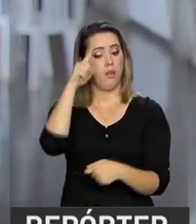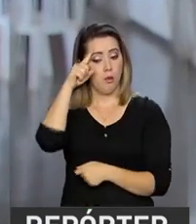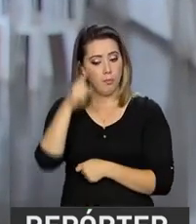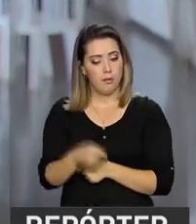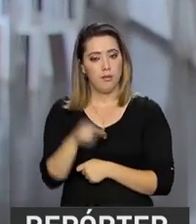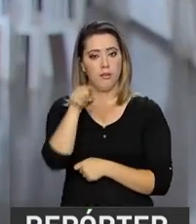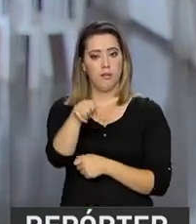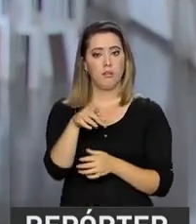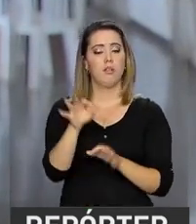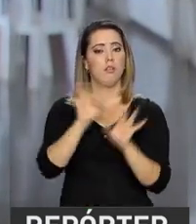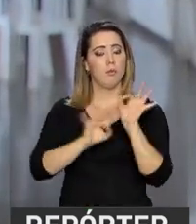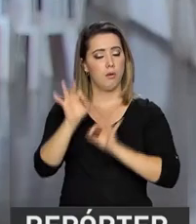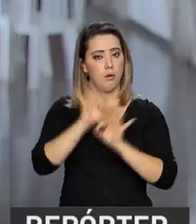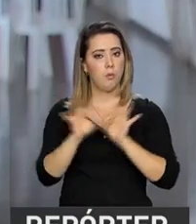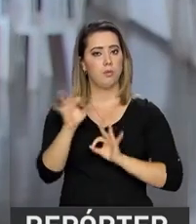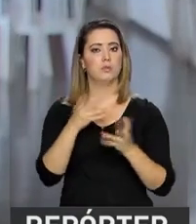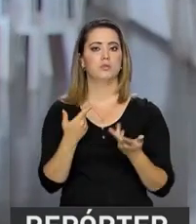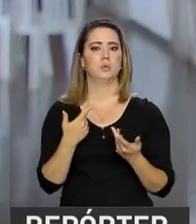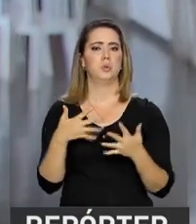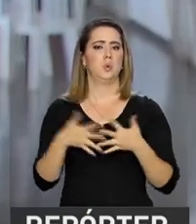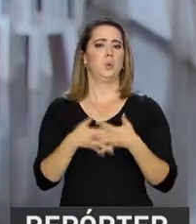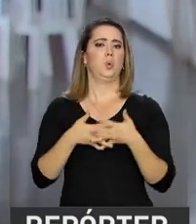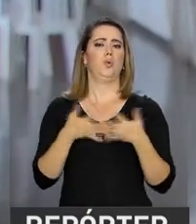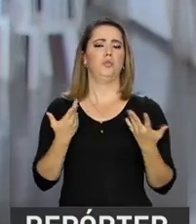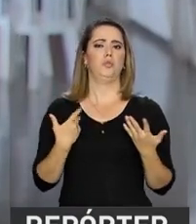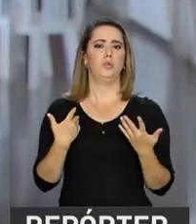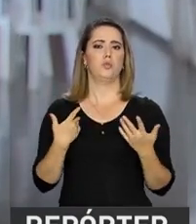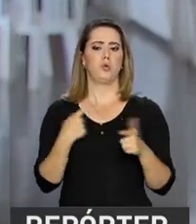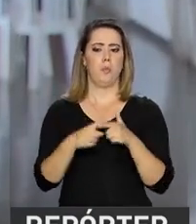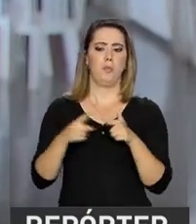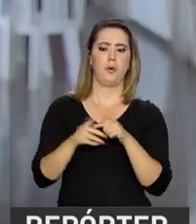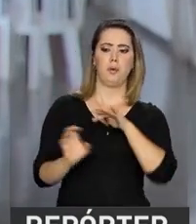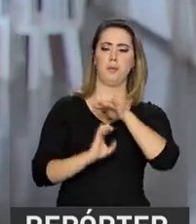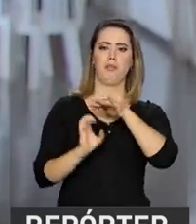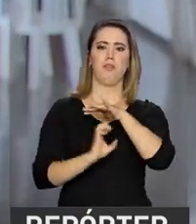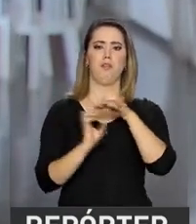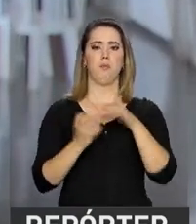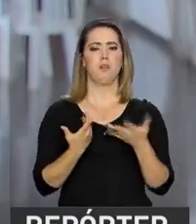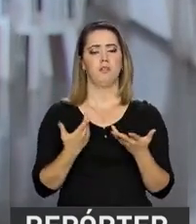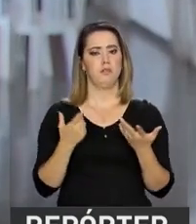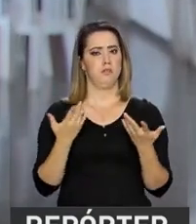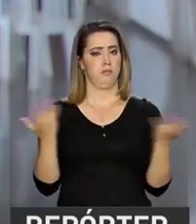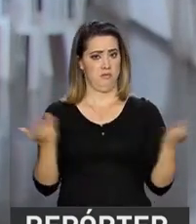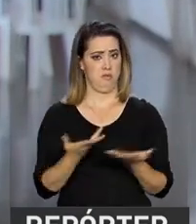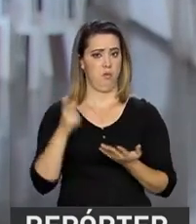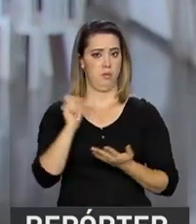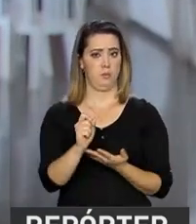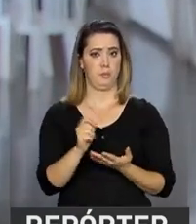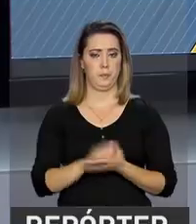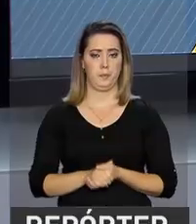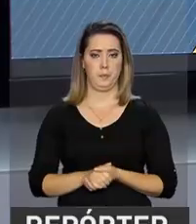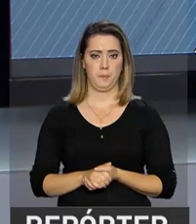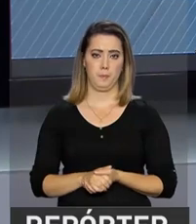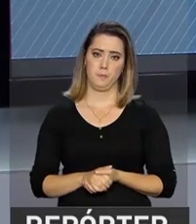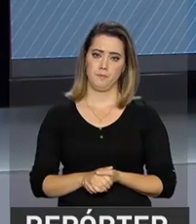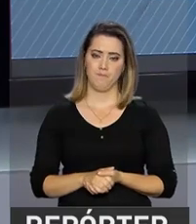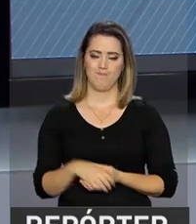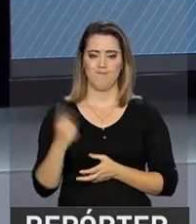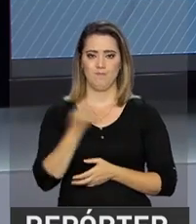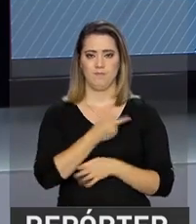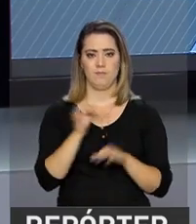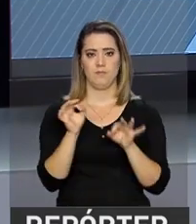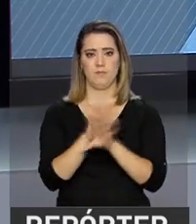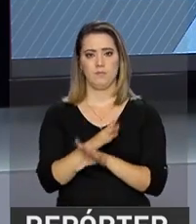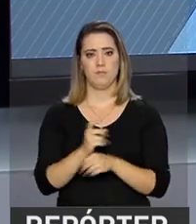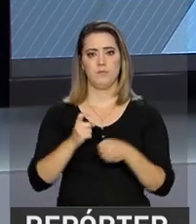e essa não se confunde com o que o comitê interfederativo está fazendo nós